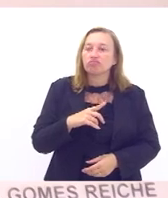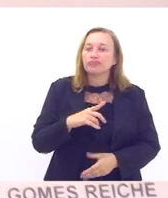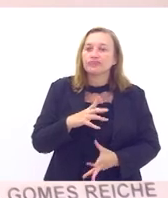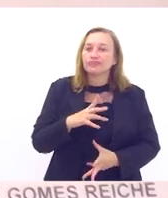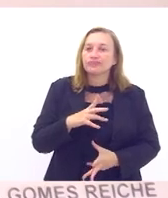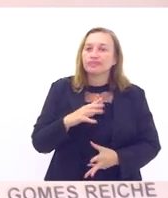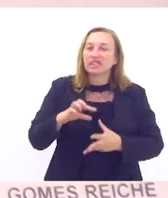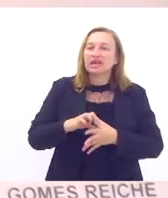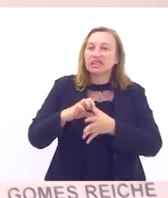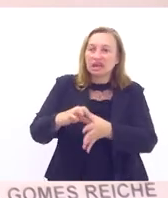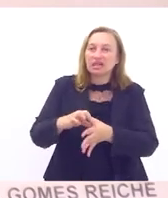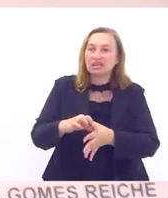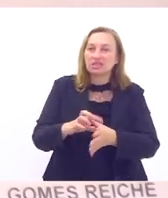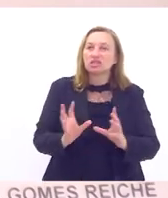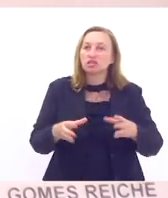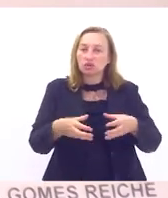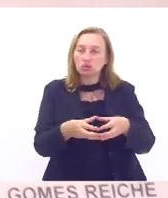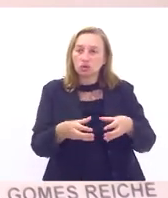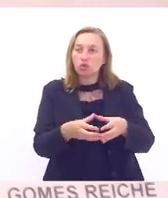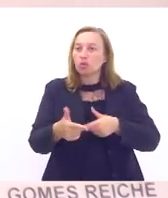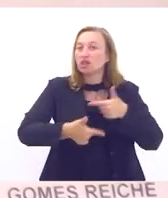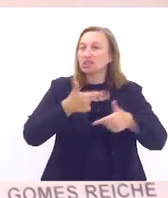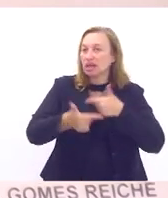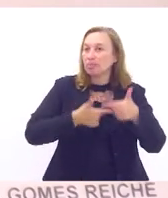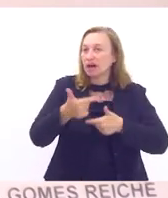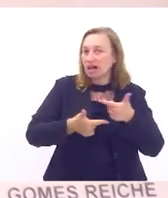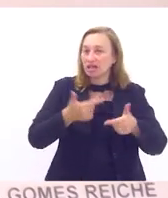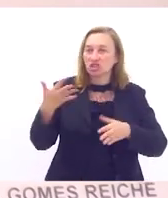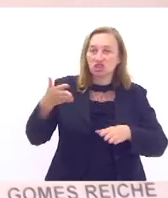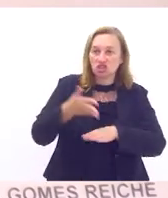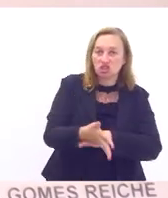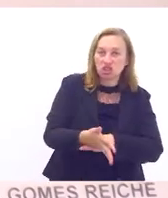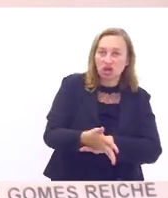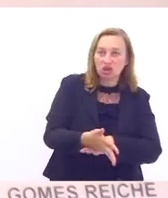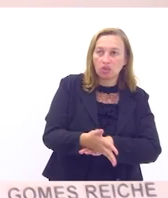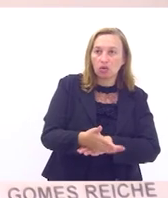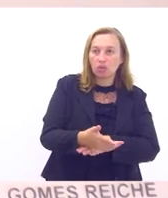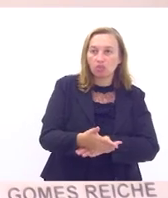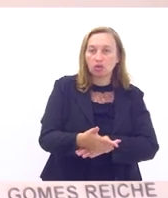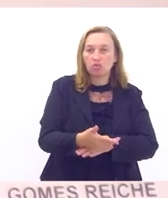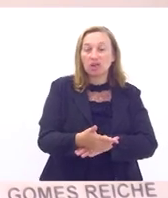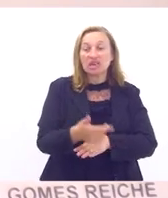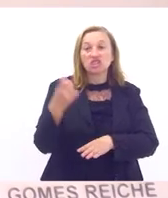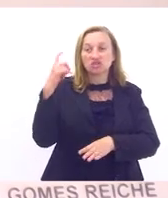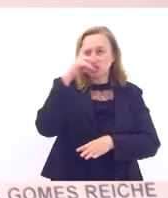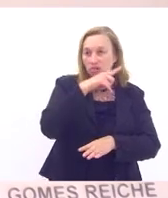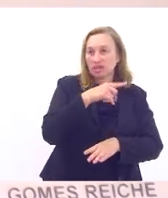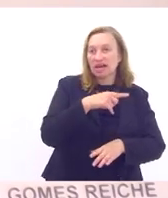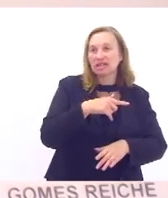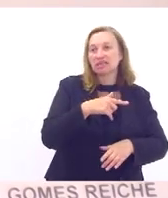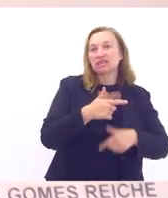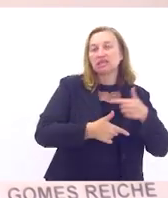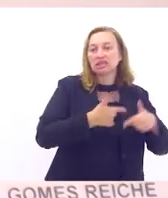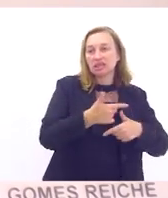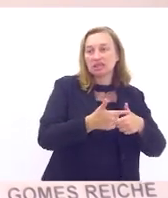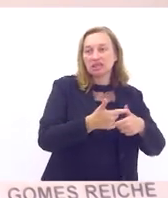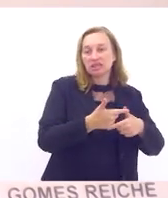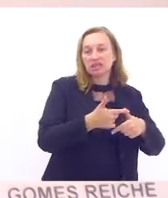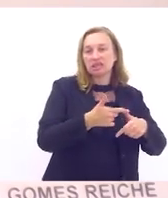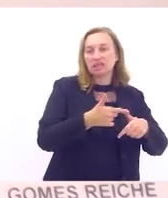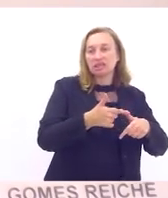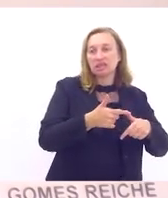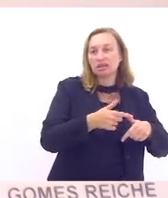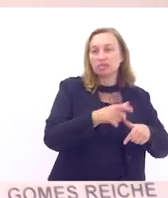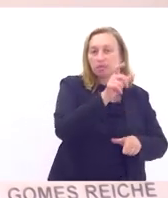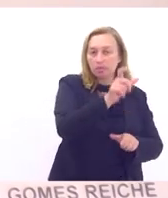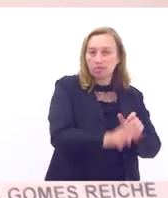de lideranças comunitárias que trabalham e chegam onde talvez o serviço não consegue chegar. E eu preciso destacar que a gente tem a